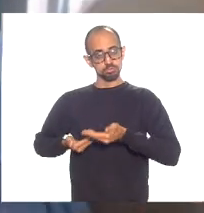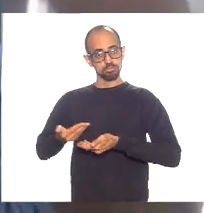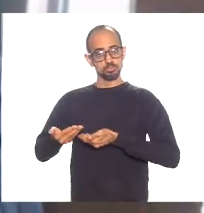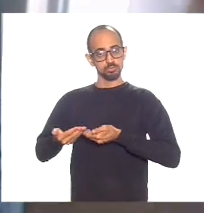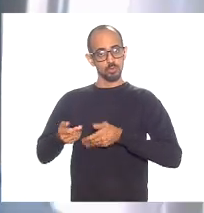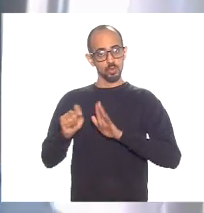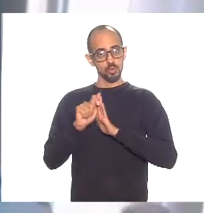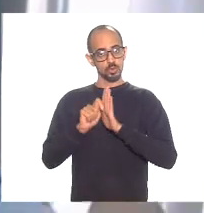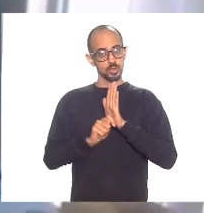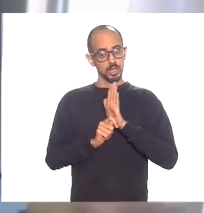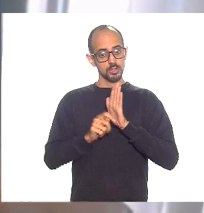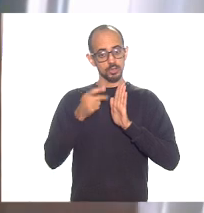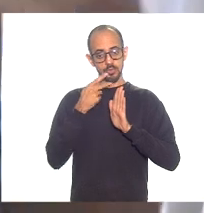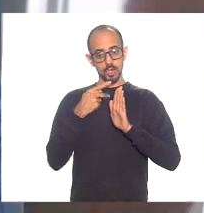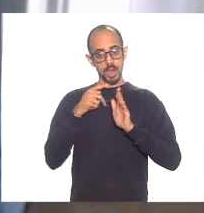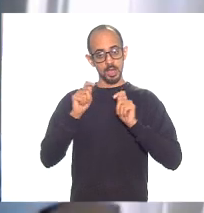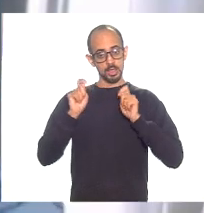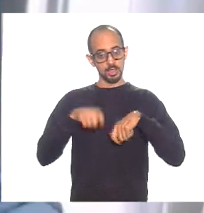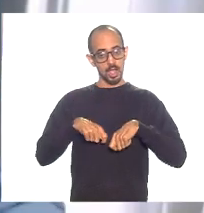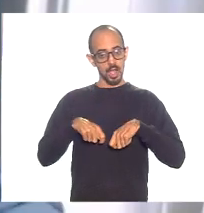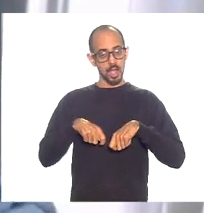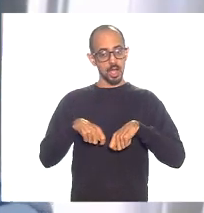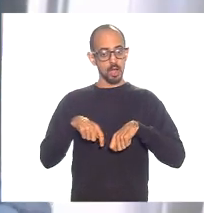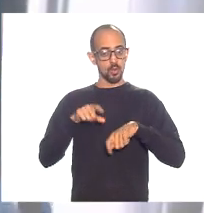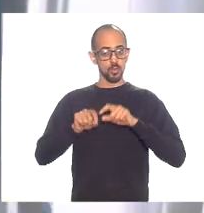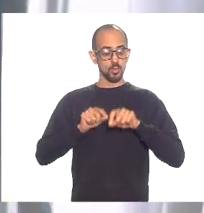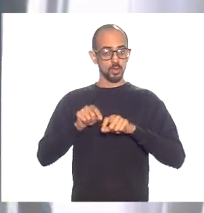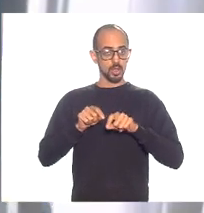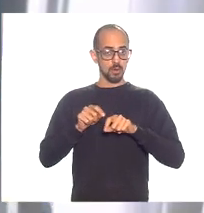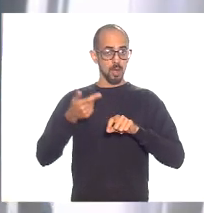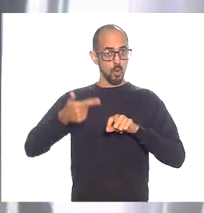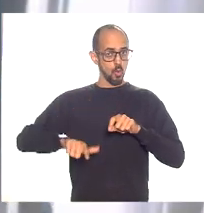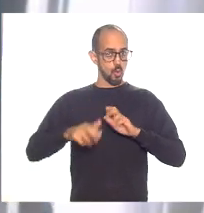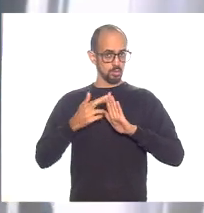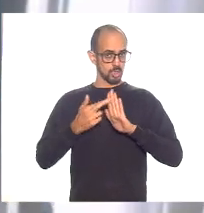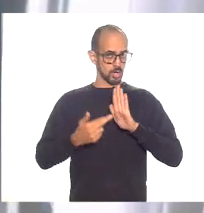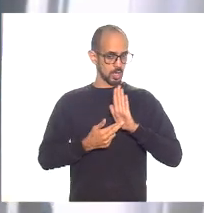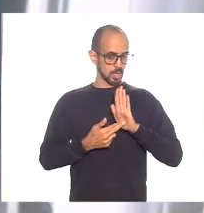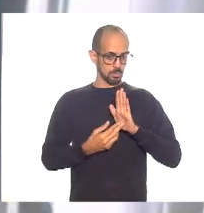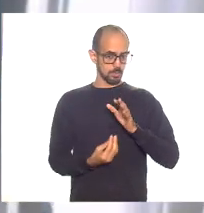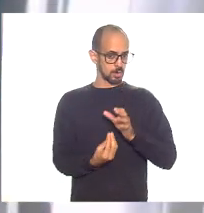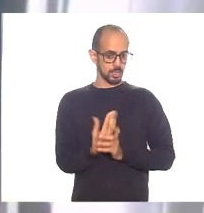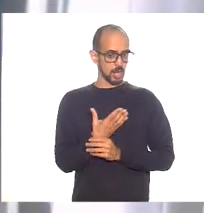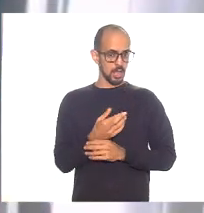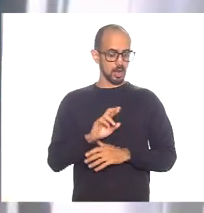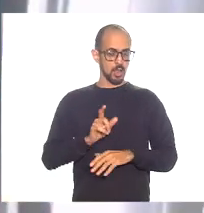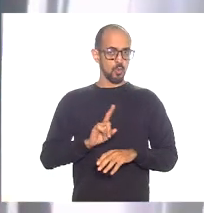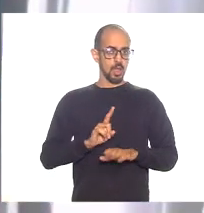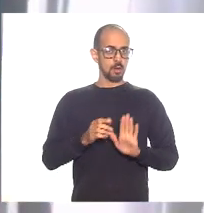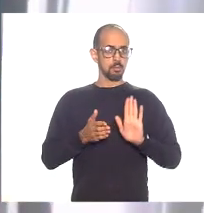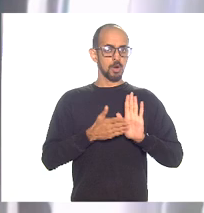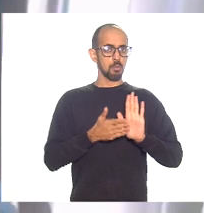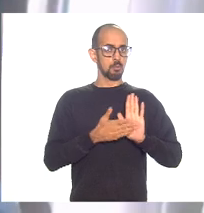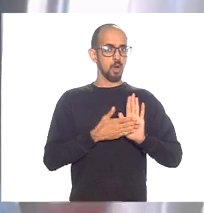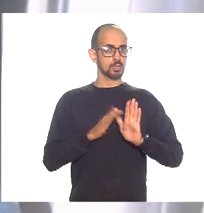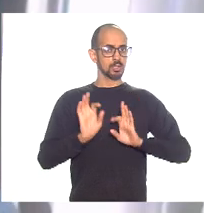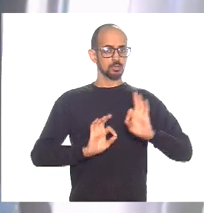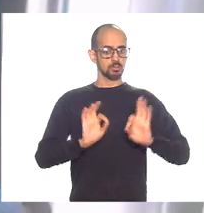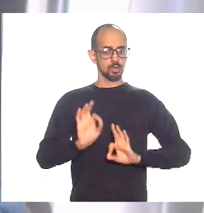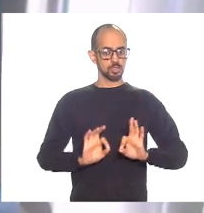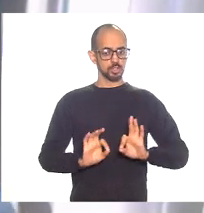que é possível que haja uma outra norma para definir essa questão. Não é propósito deste projeto